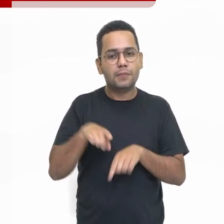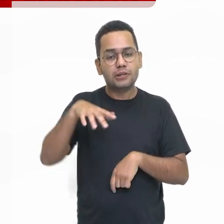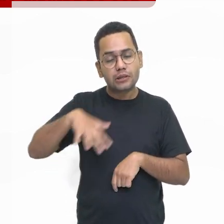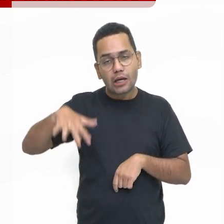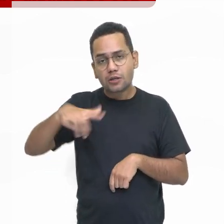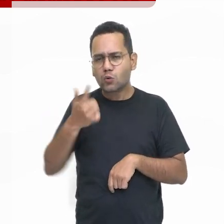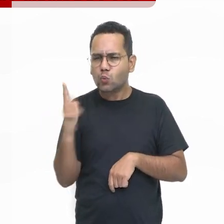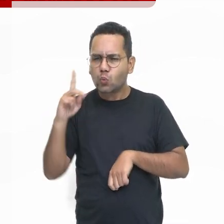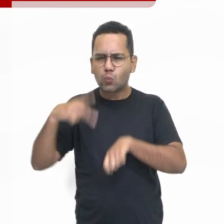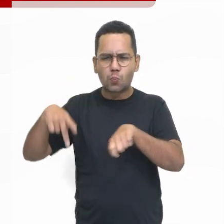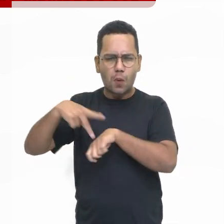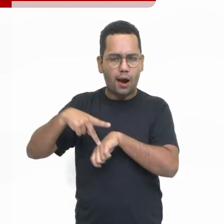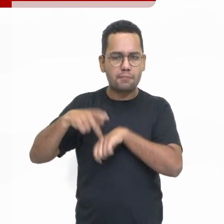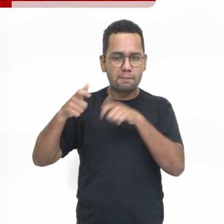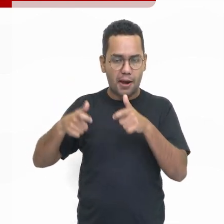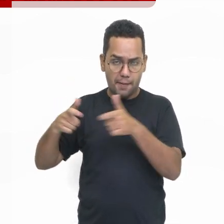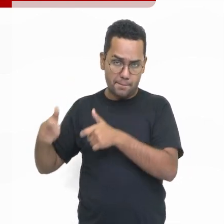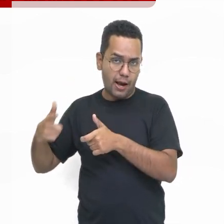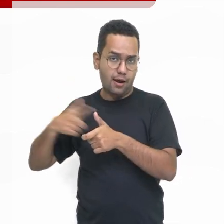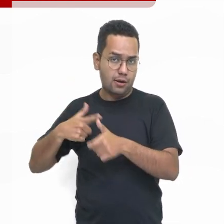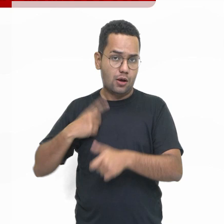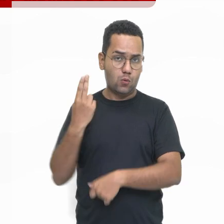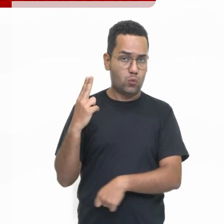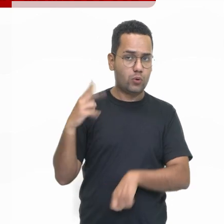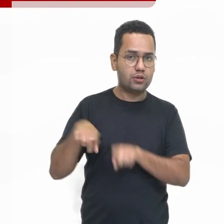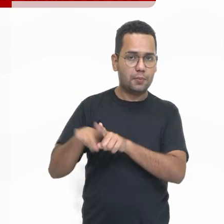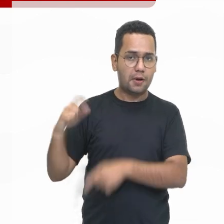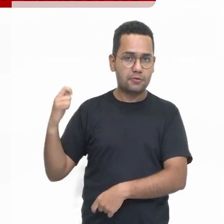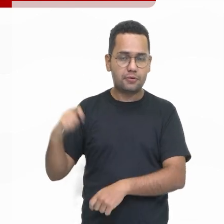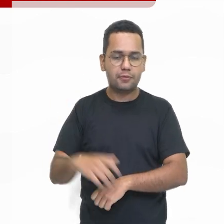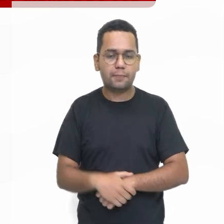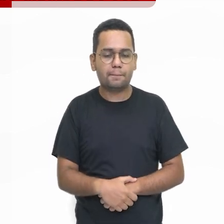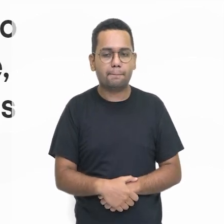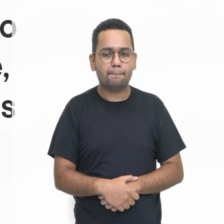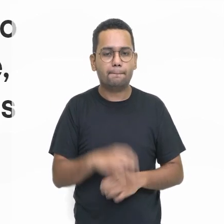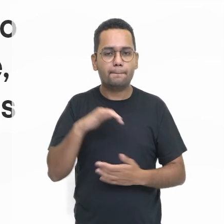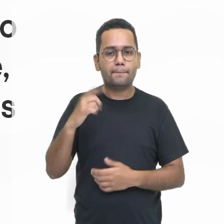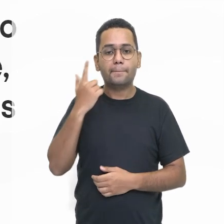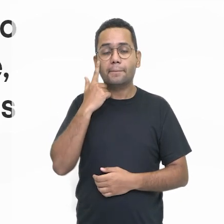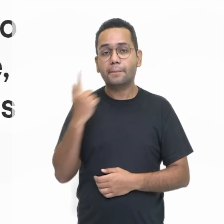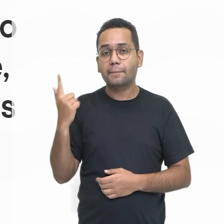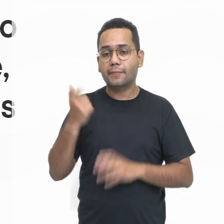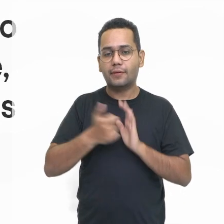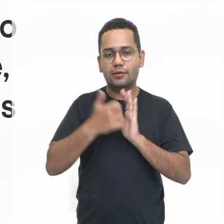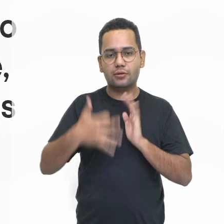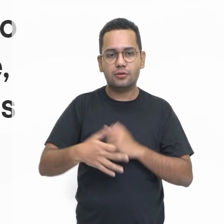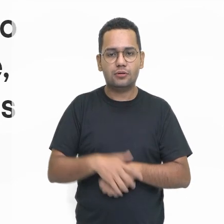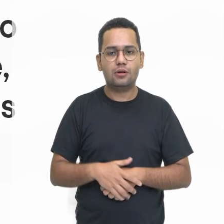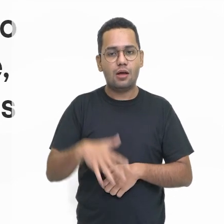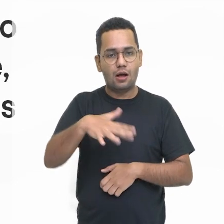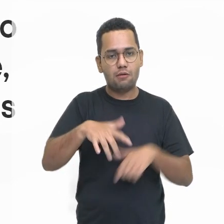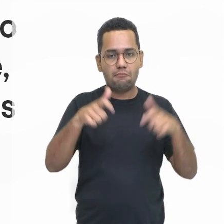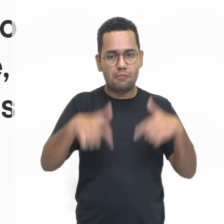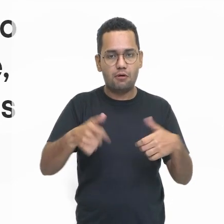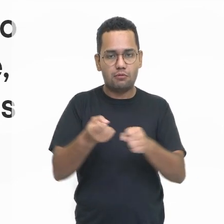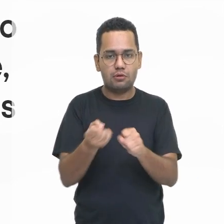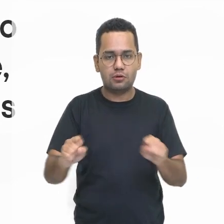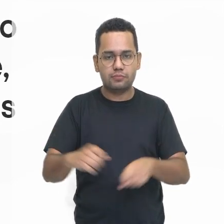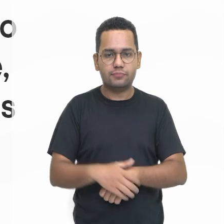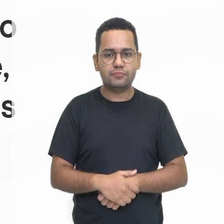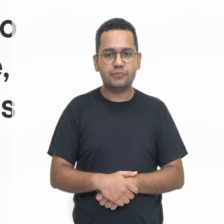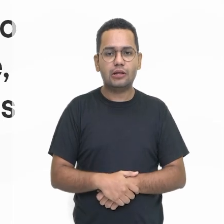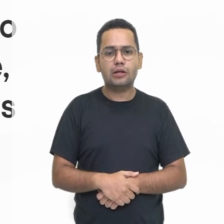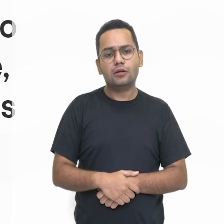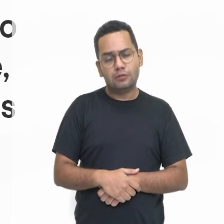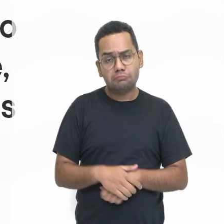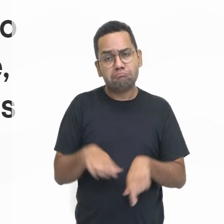Uruguai e da Argentina. Né? Características do bioma Pampa, nós temos aí a extensão e localização, é o segundo